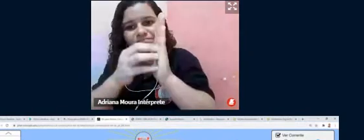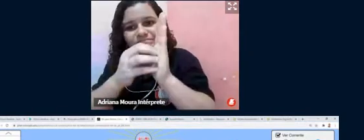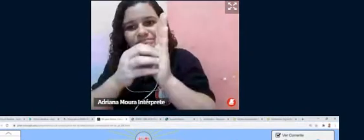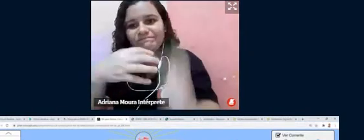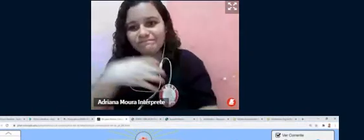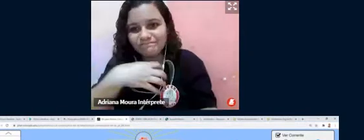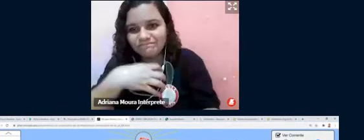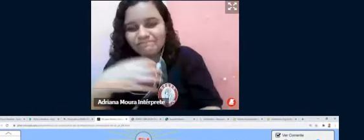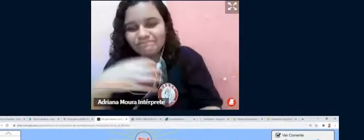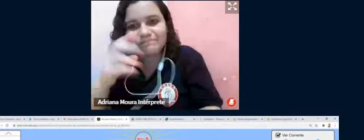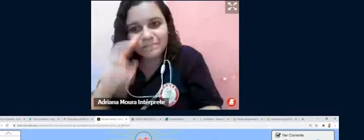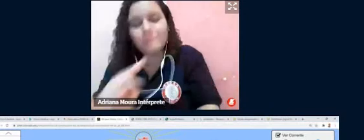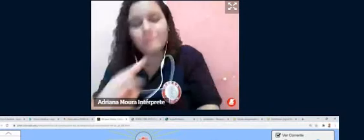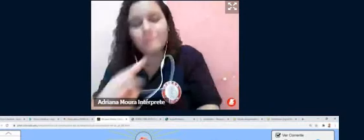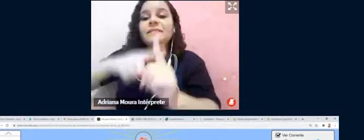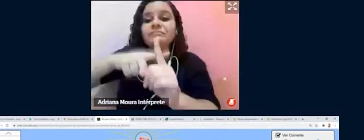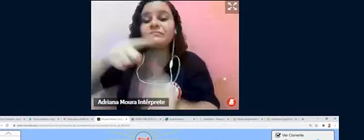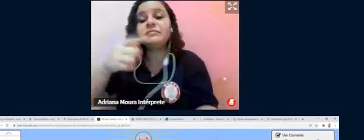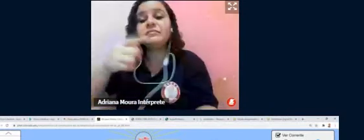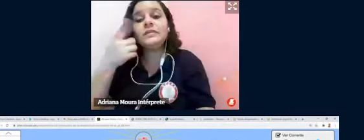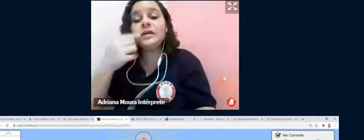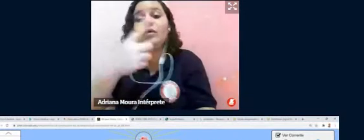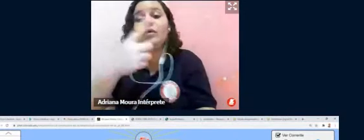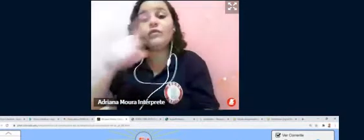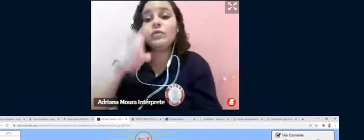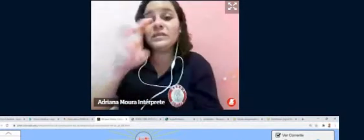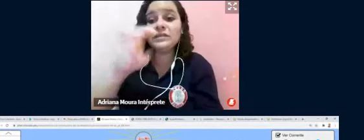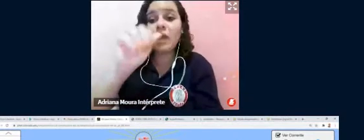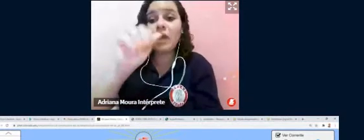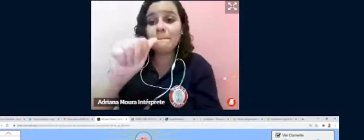ramos. 1,5 amperes é a corrente total do circuito.